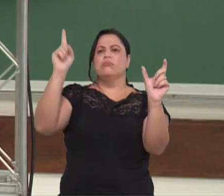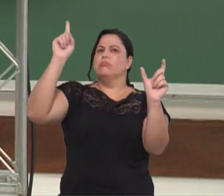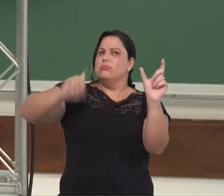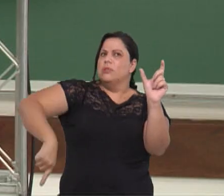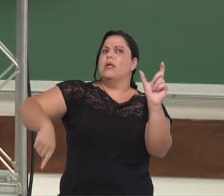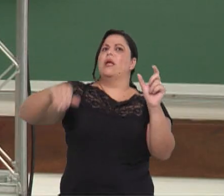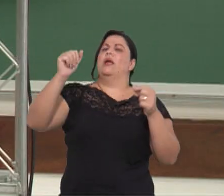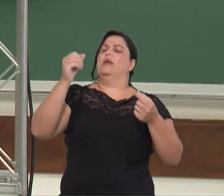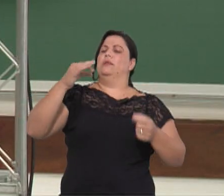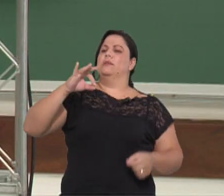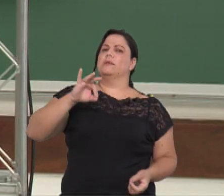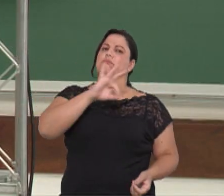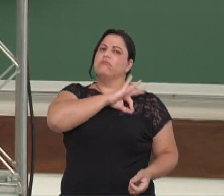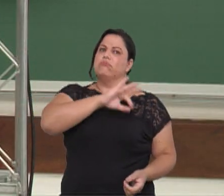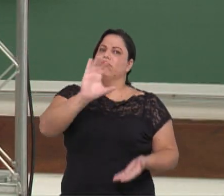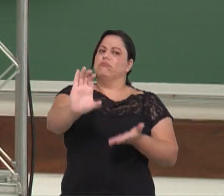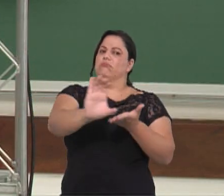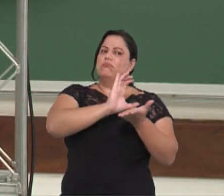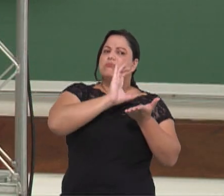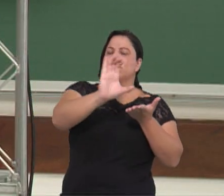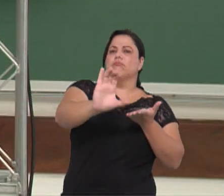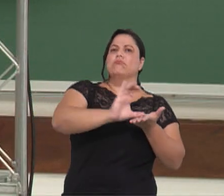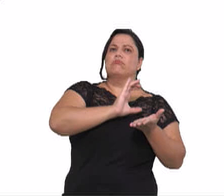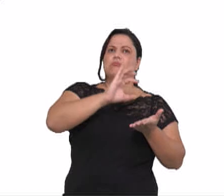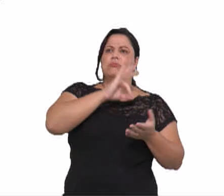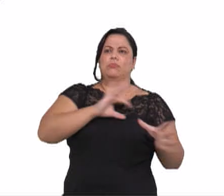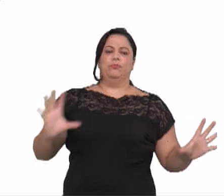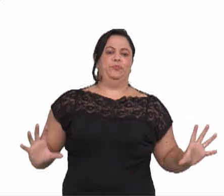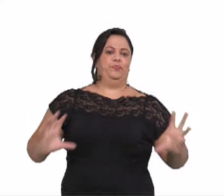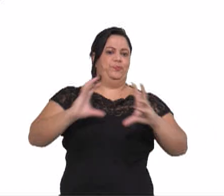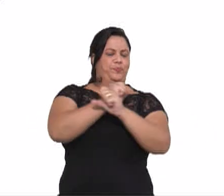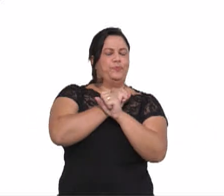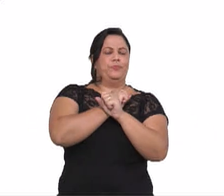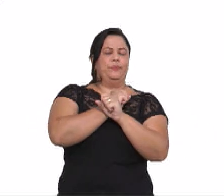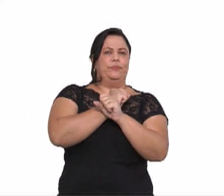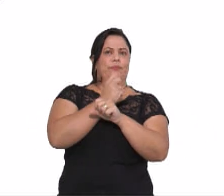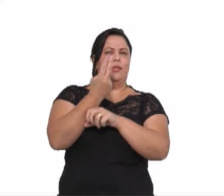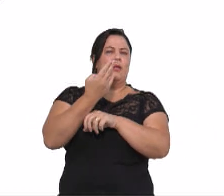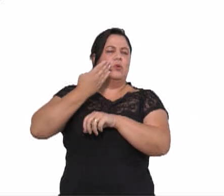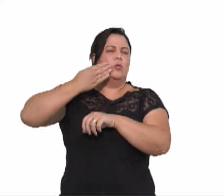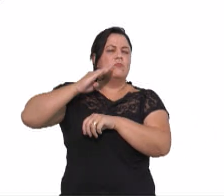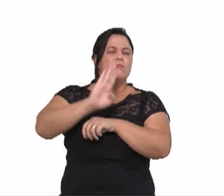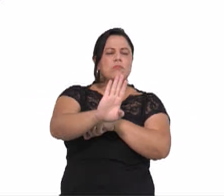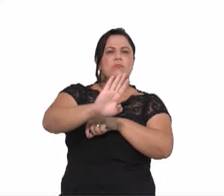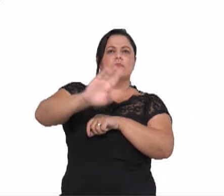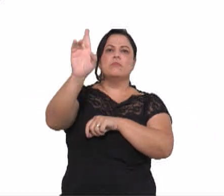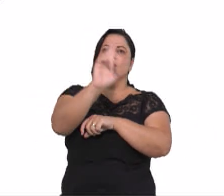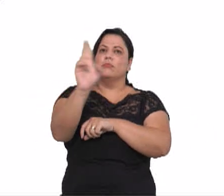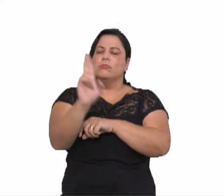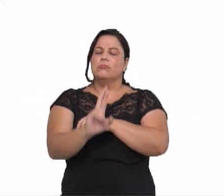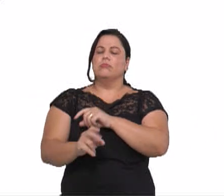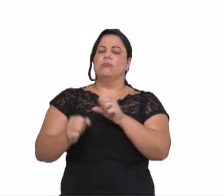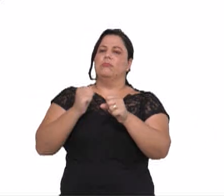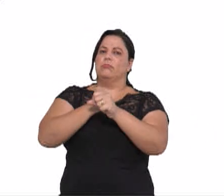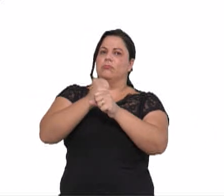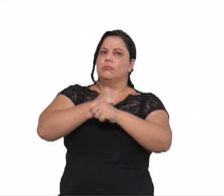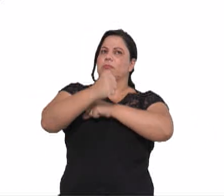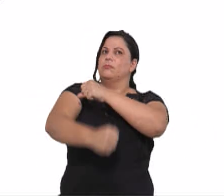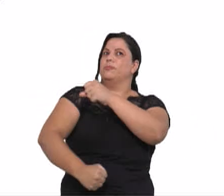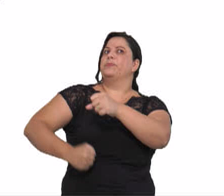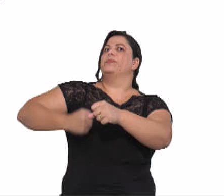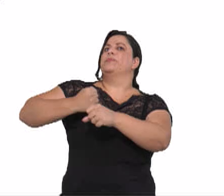anterior, que soma aproximadamente 2 milhões de reais por ano para cada